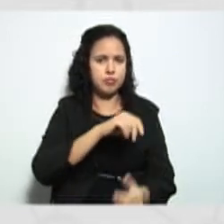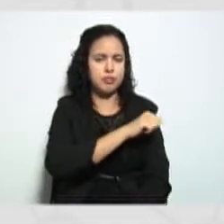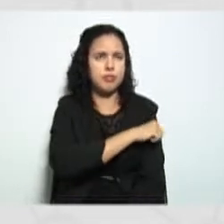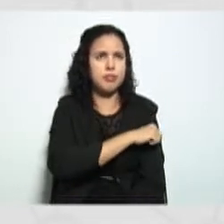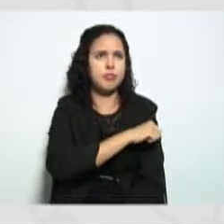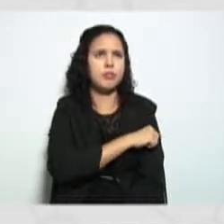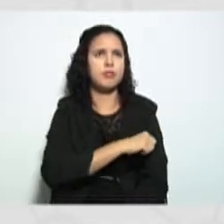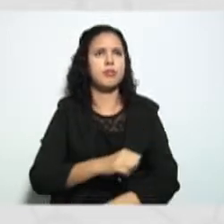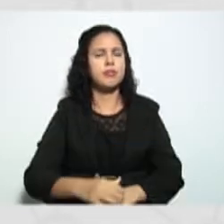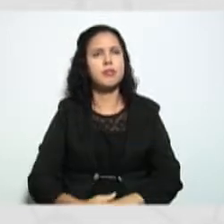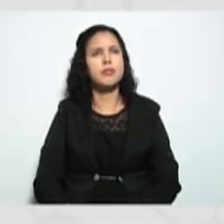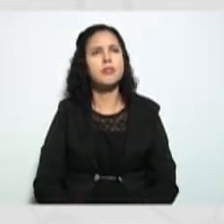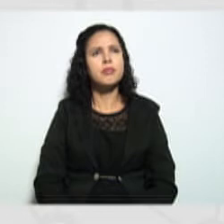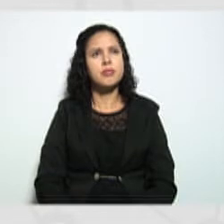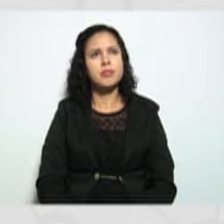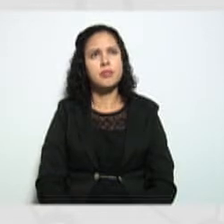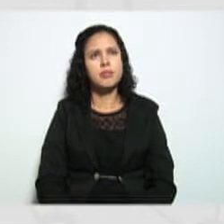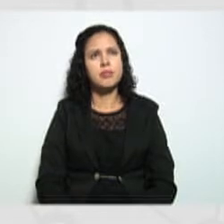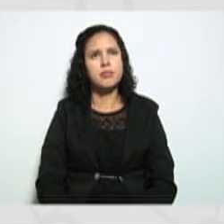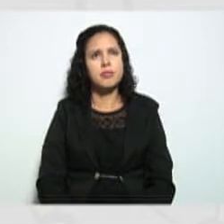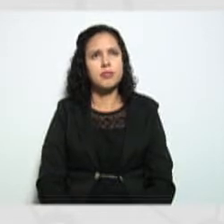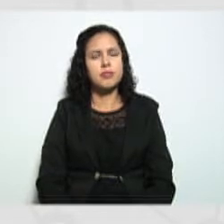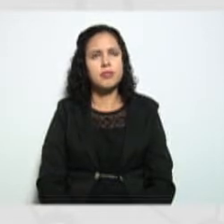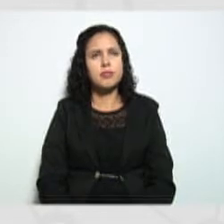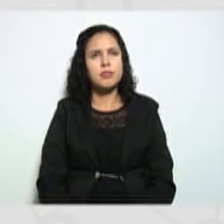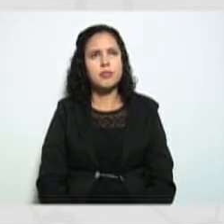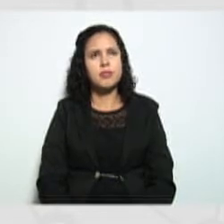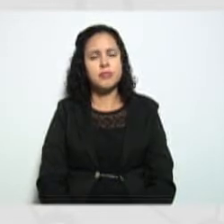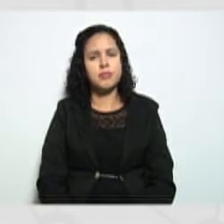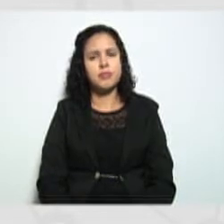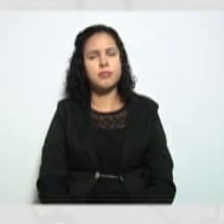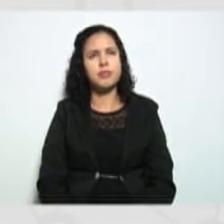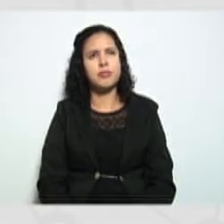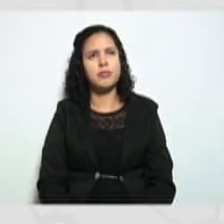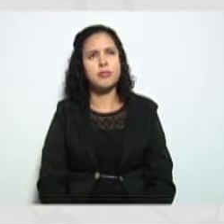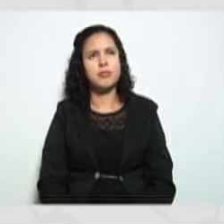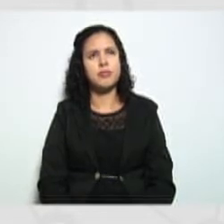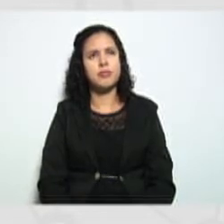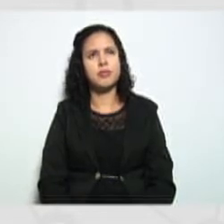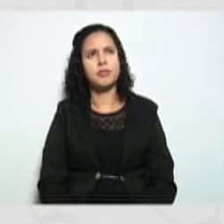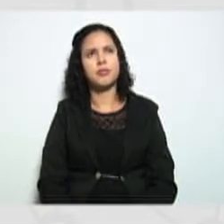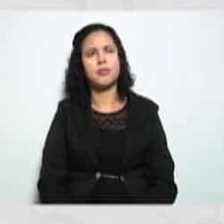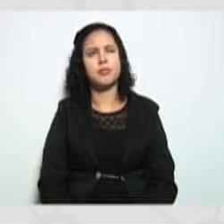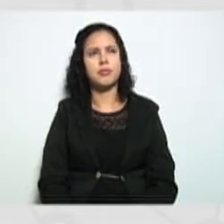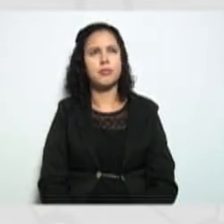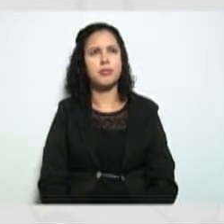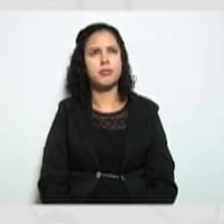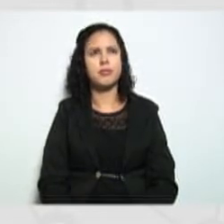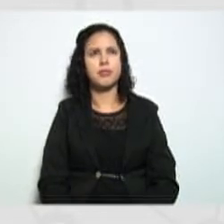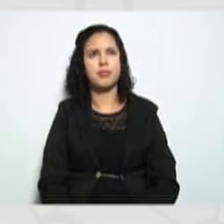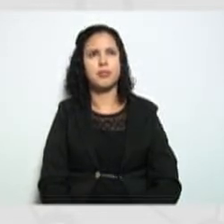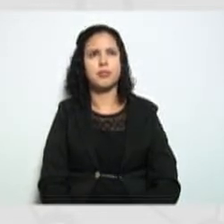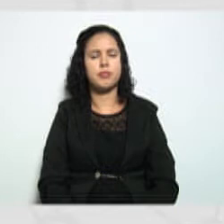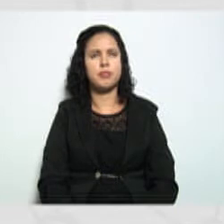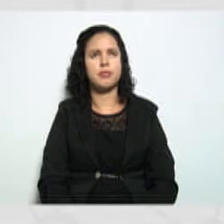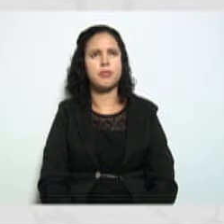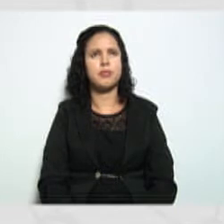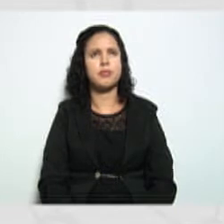Muito boa resposta, né? Para o trabalho cooperativo e a vida em comunidade. Muito bom.